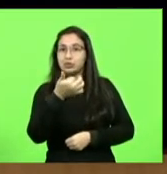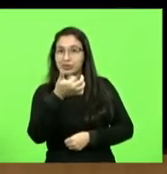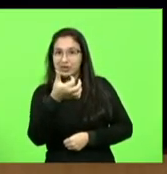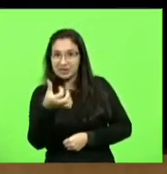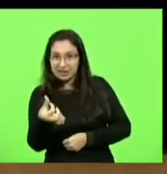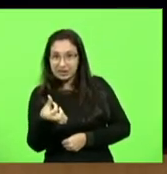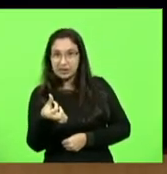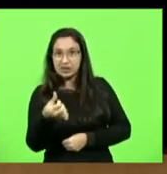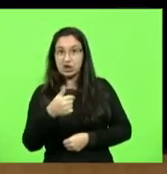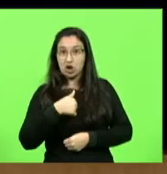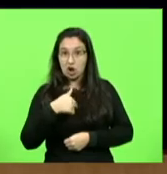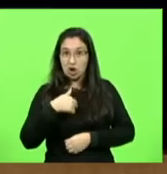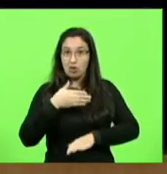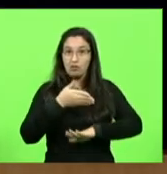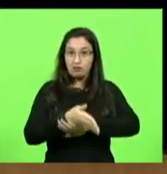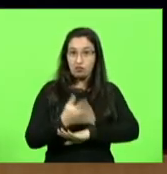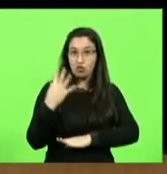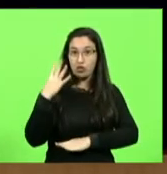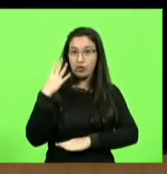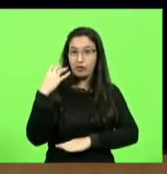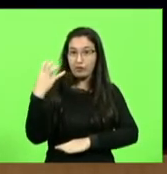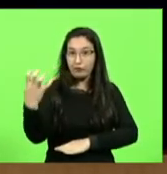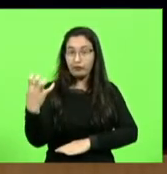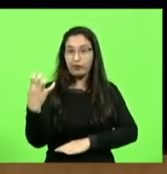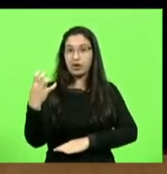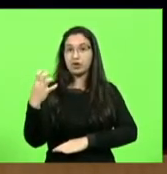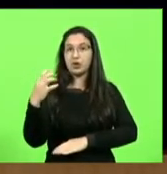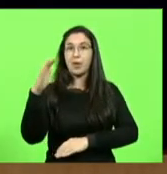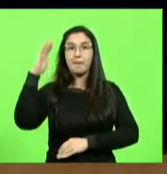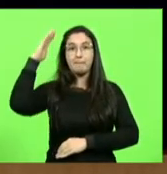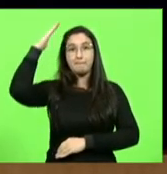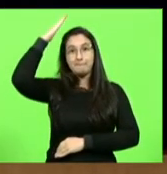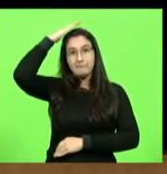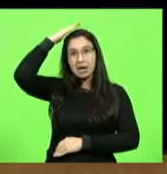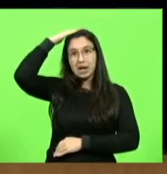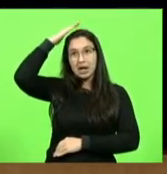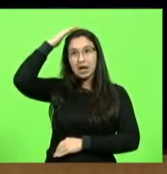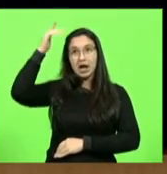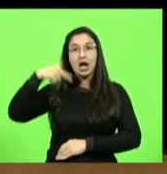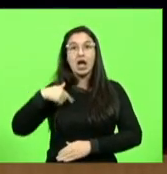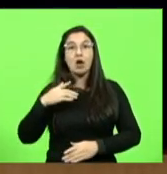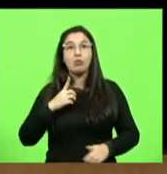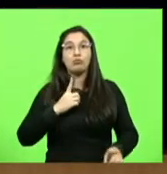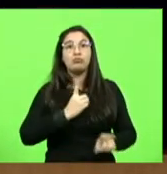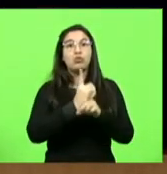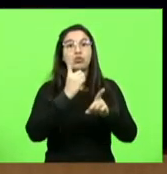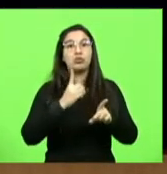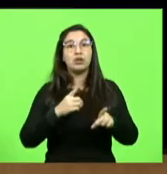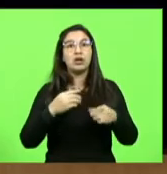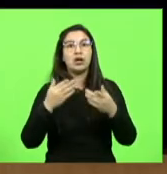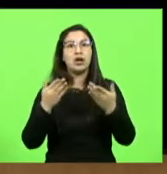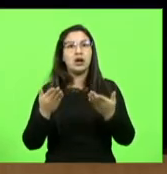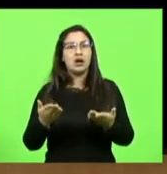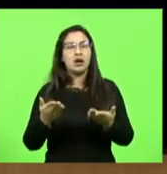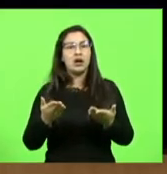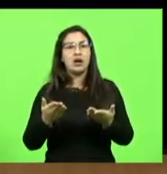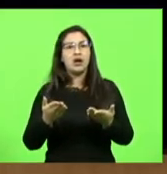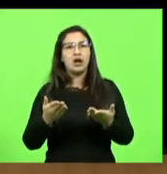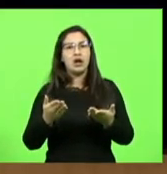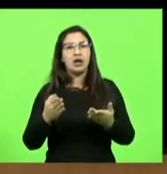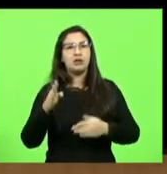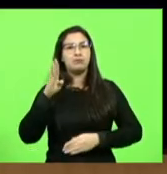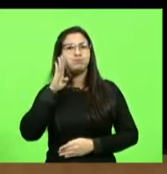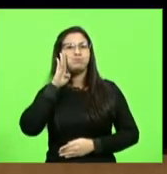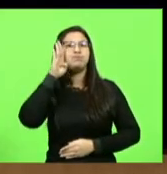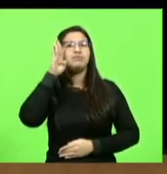2016, eu estive numa viagem ao Pará e eu encontrei lá o Exército trabalhando na rodovia 163,